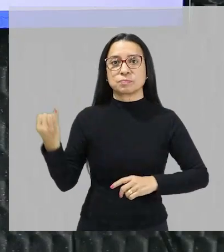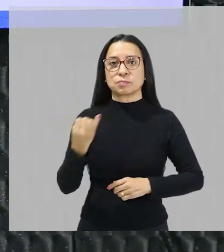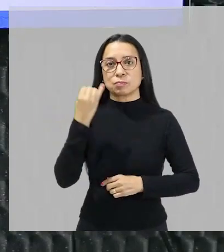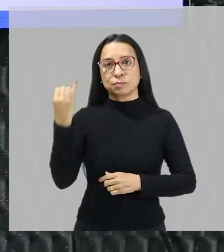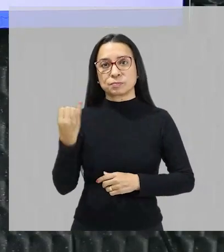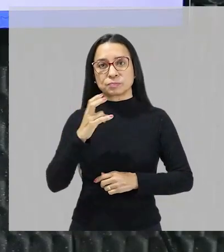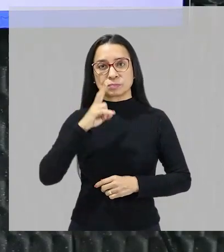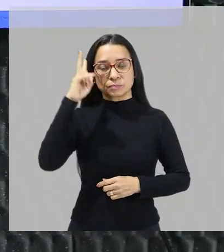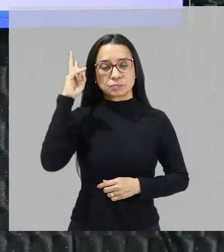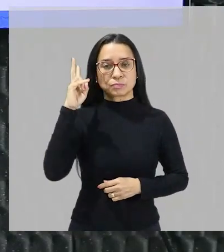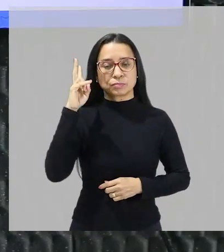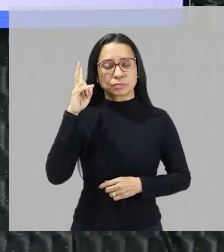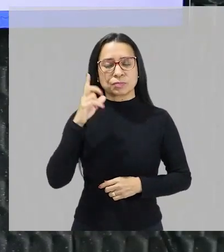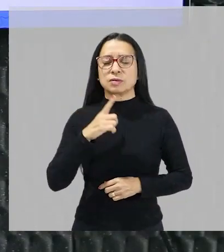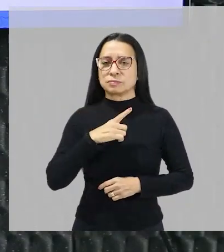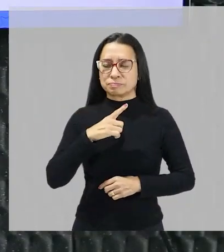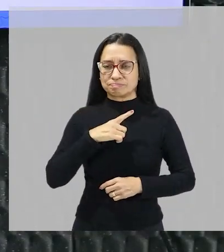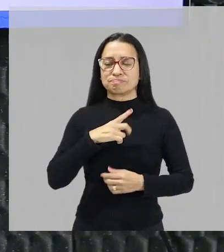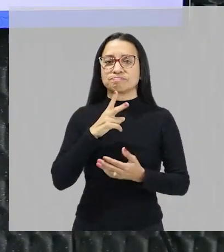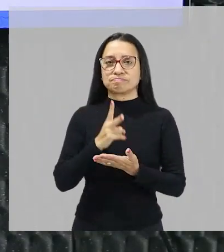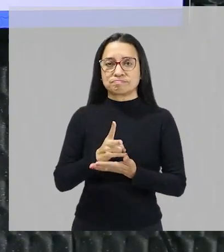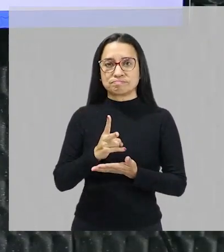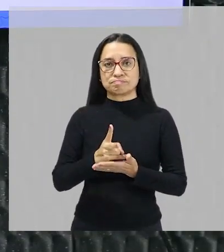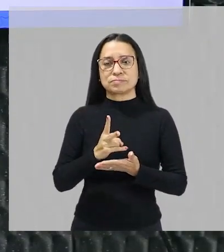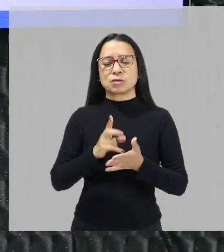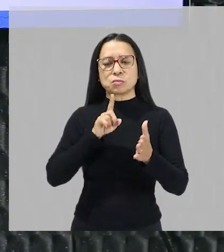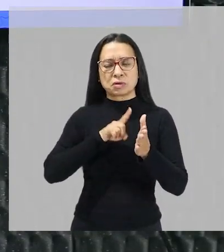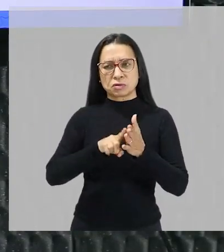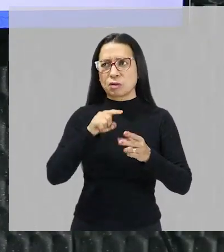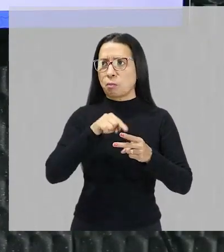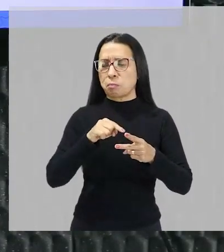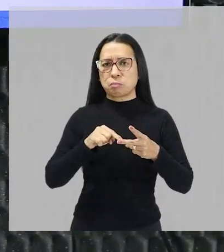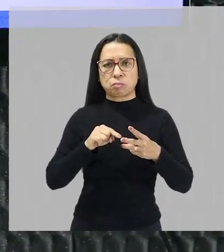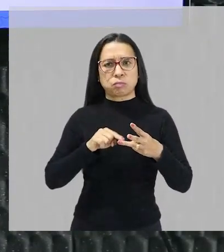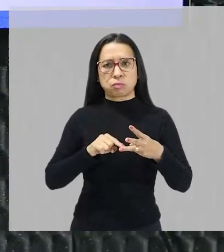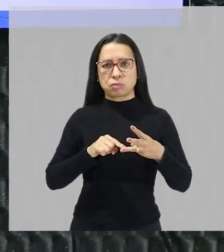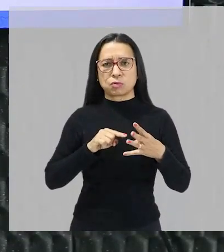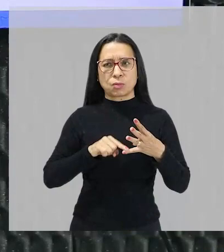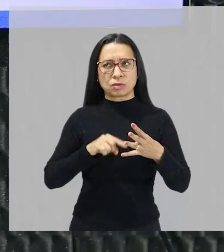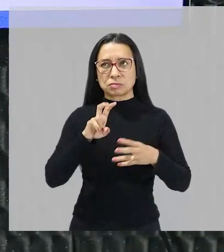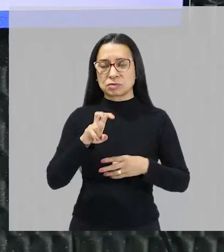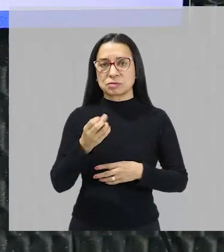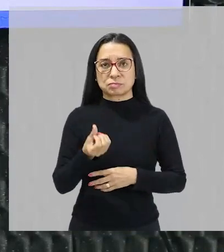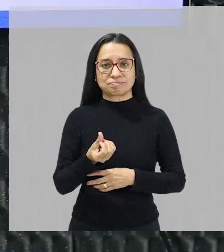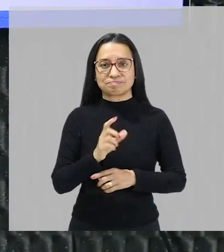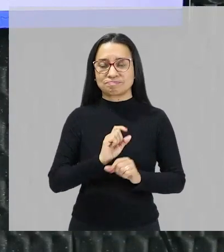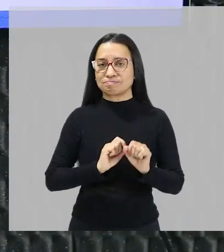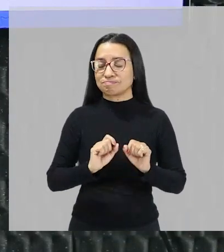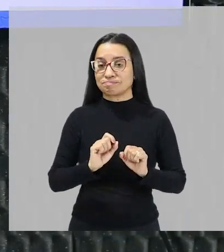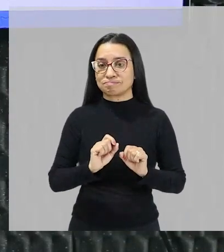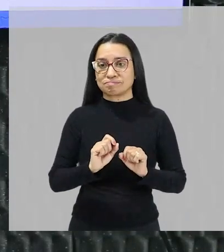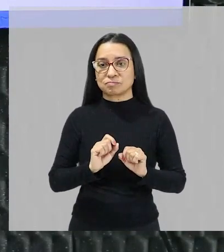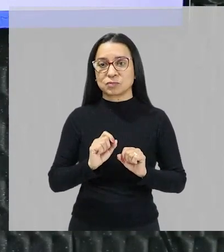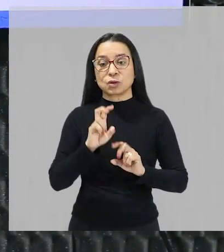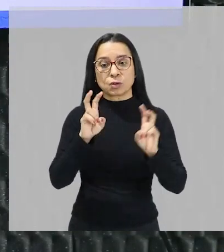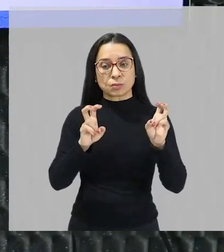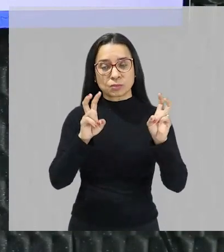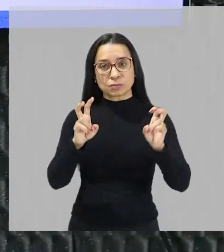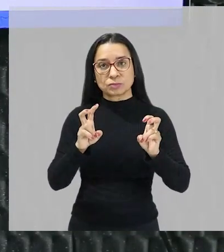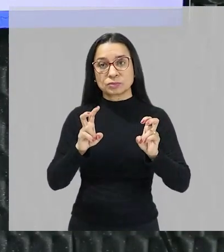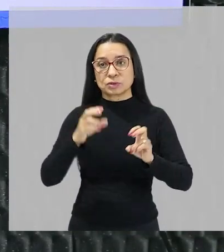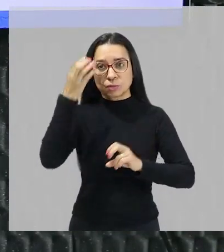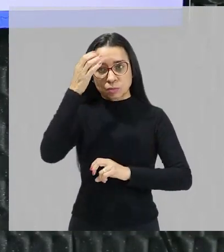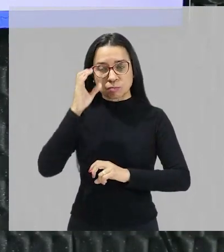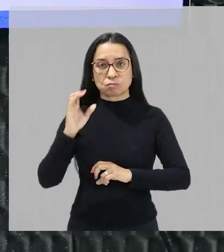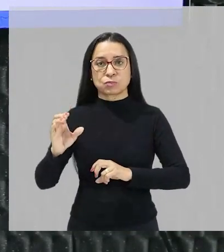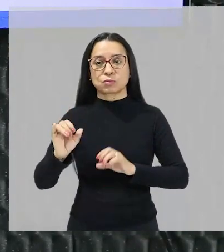no vestibular, que sempre cai. Sempre tem uma questão, duas, três, às vezes até 4, 5 questões sobre esse assunto que é cultura, identidade e